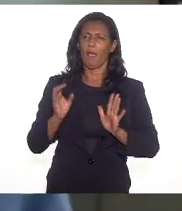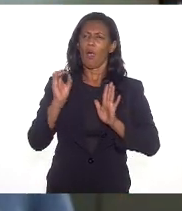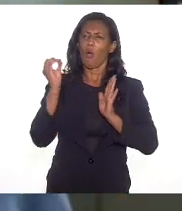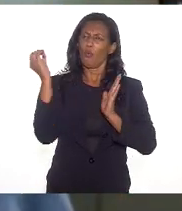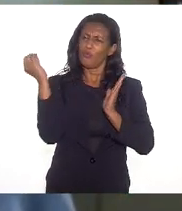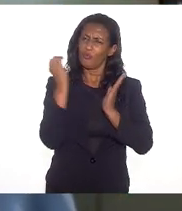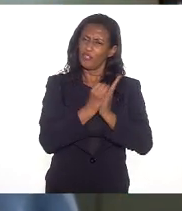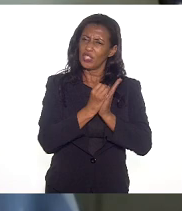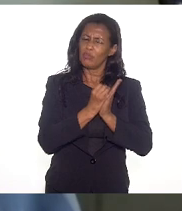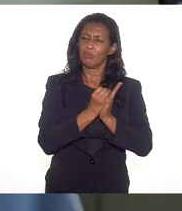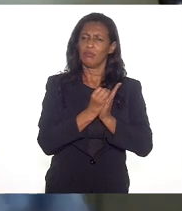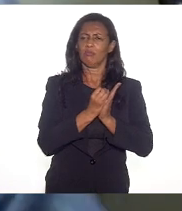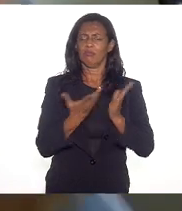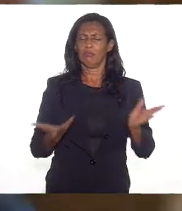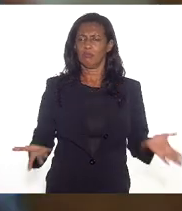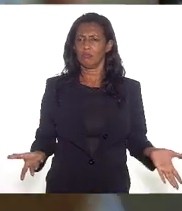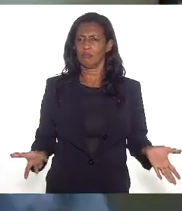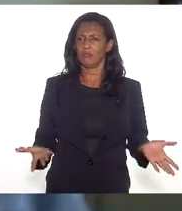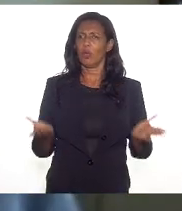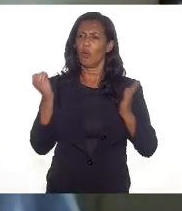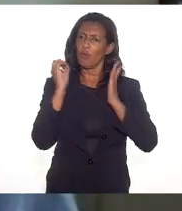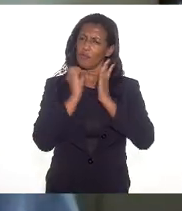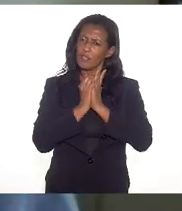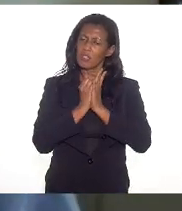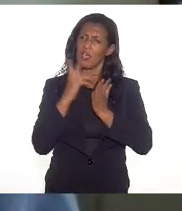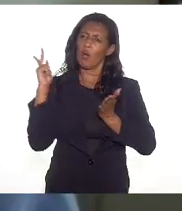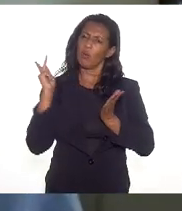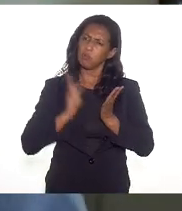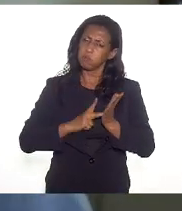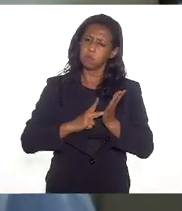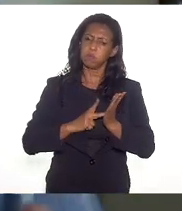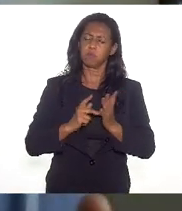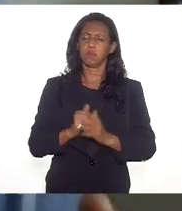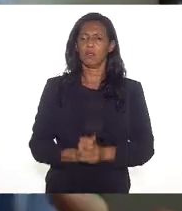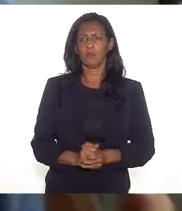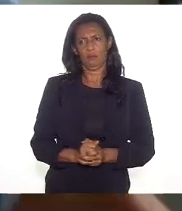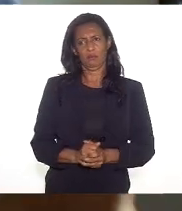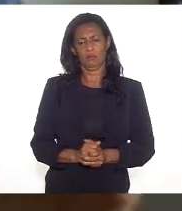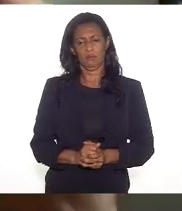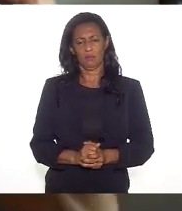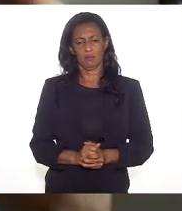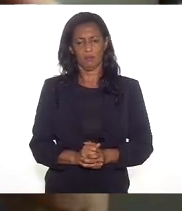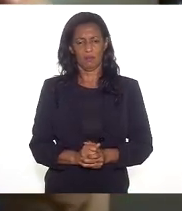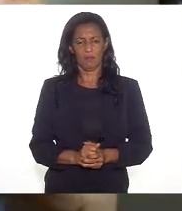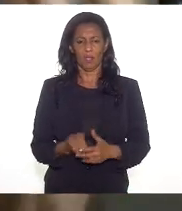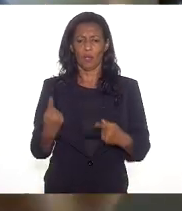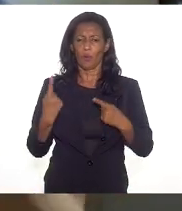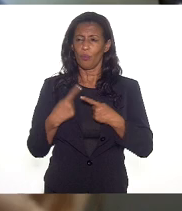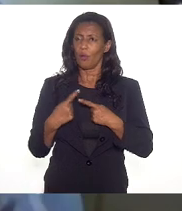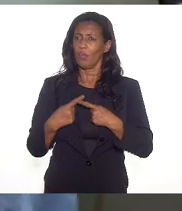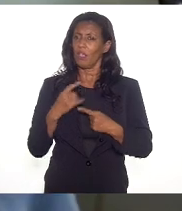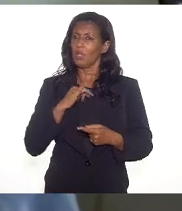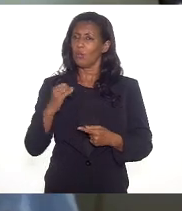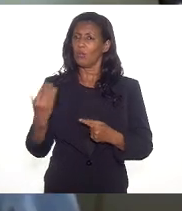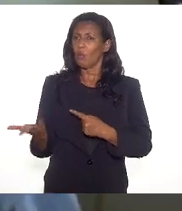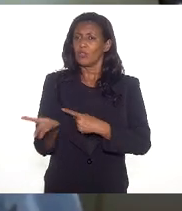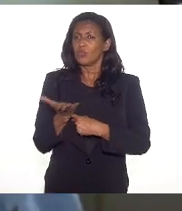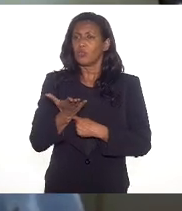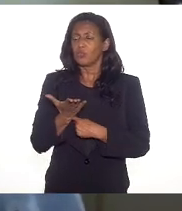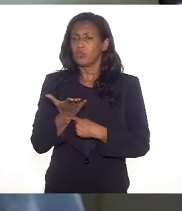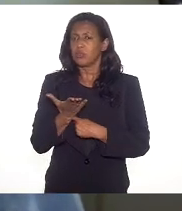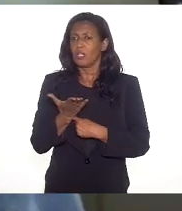Oficial. O faça no Diário Oficial. Né? Porque isso não ajuda